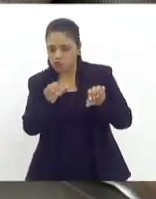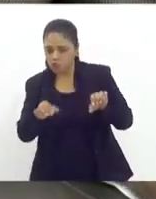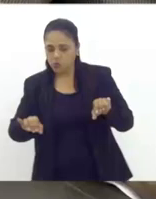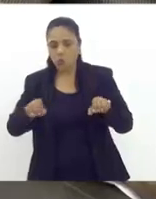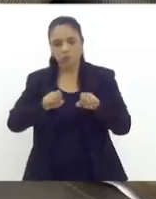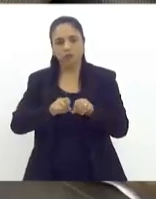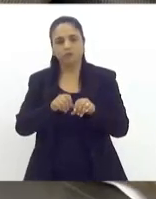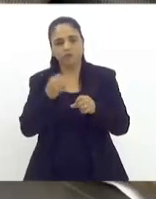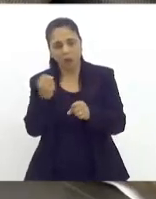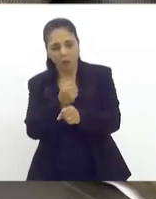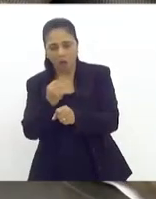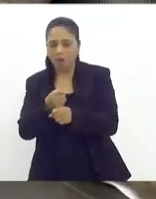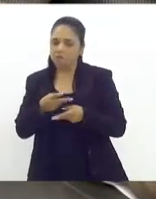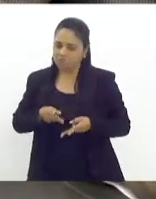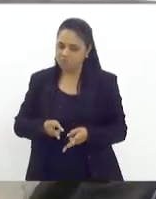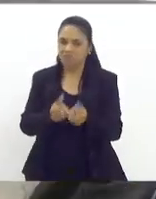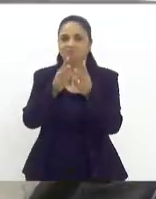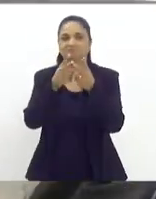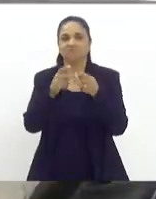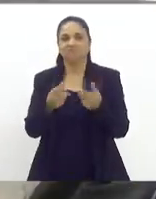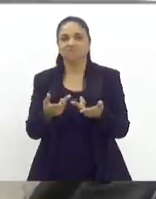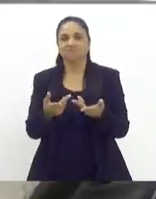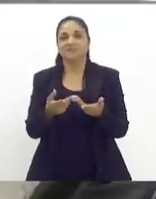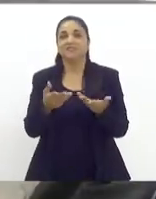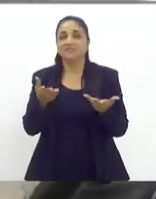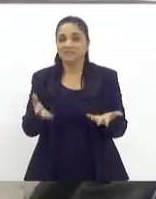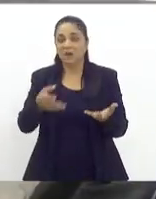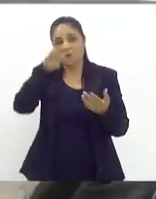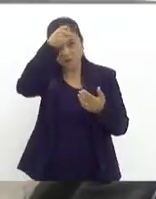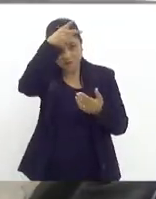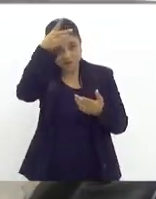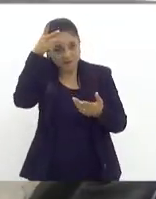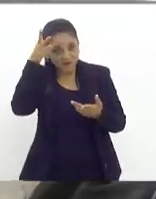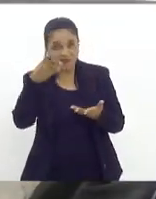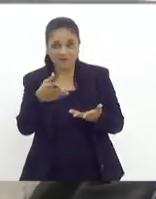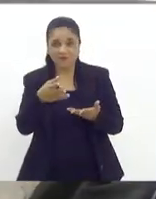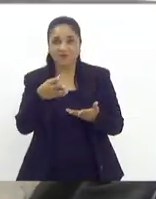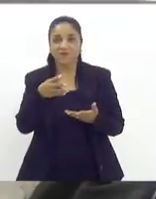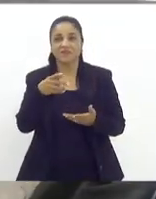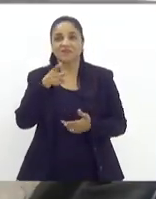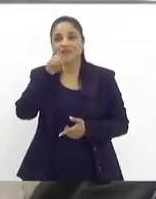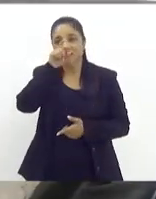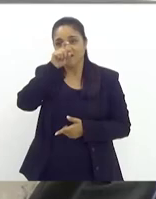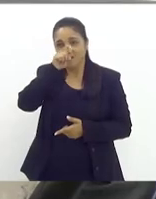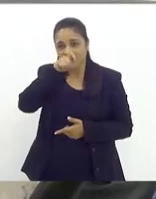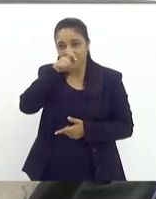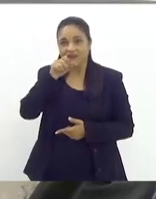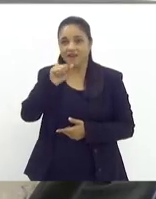estamos lá indo. O prefeito. Araruama é uma cidade que já tem